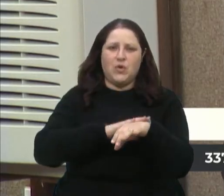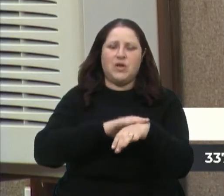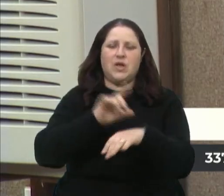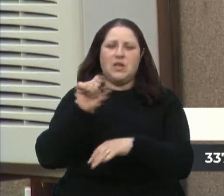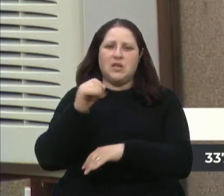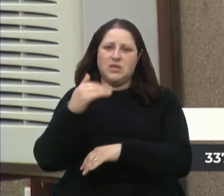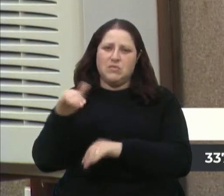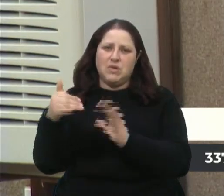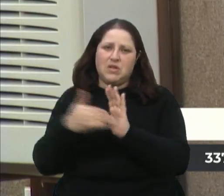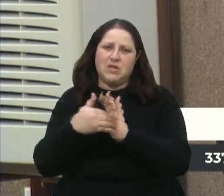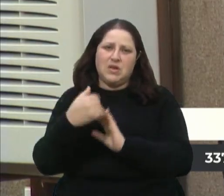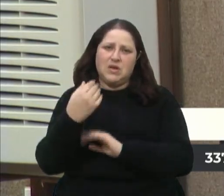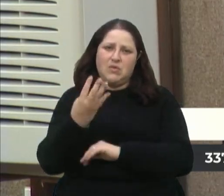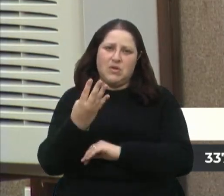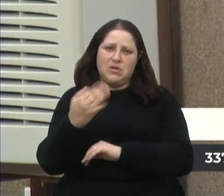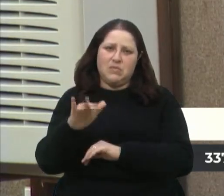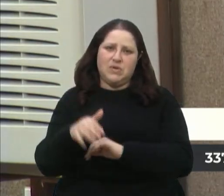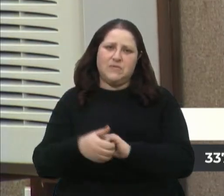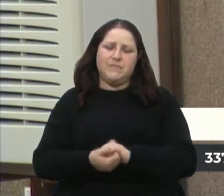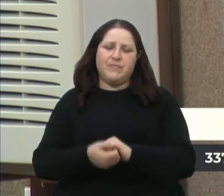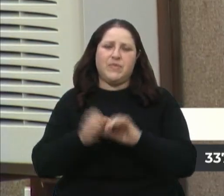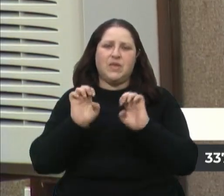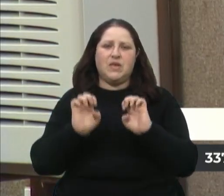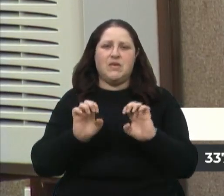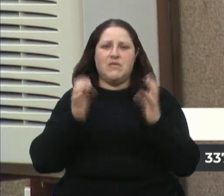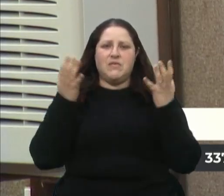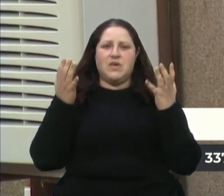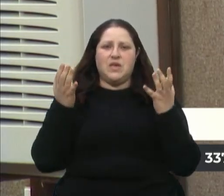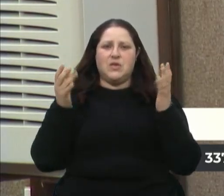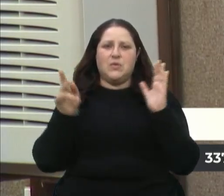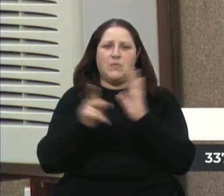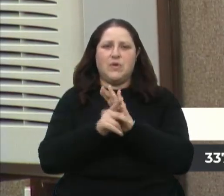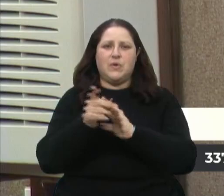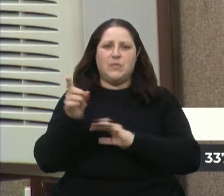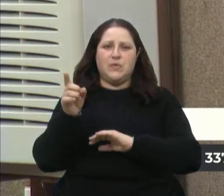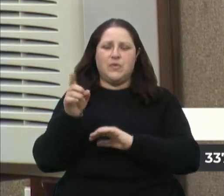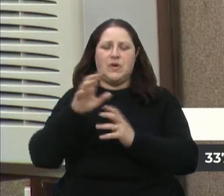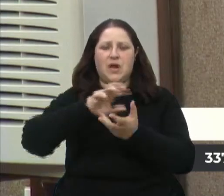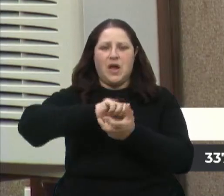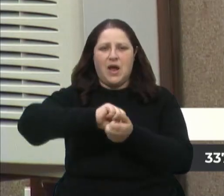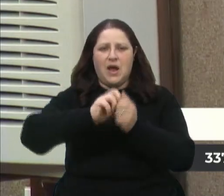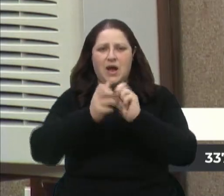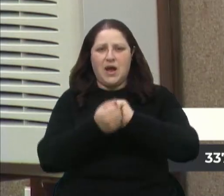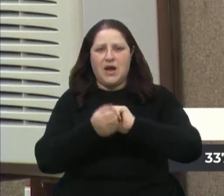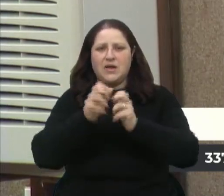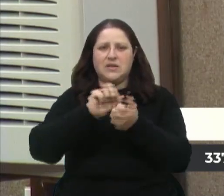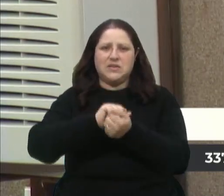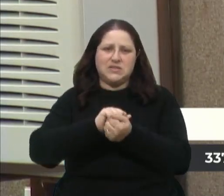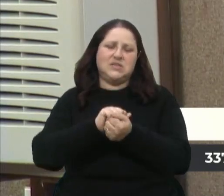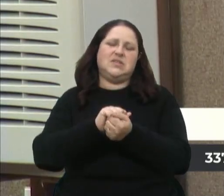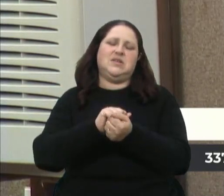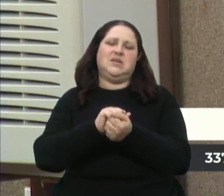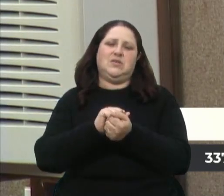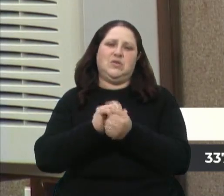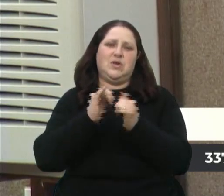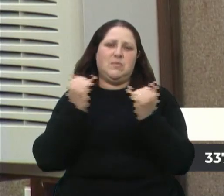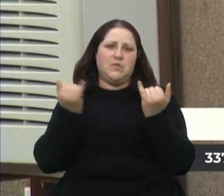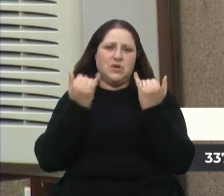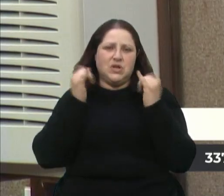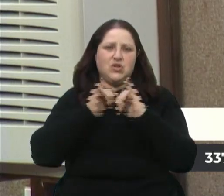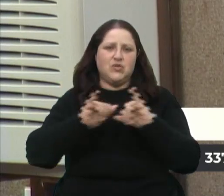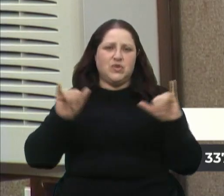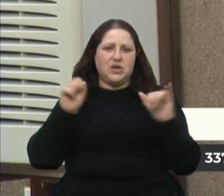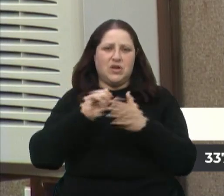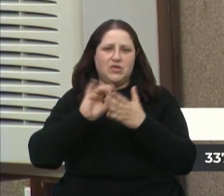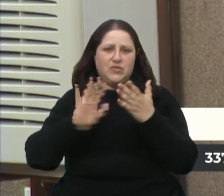E também um evento alusivo aí ao artesanato, né? Importante a gente divulgar essas